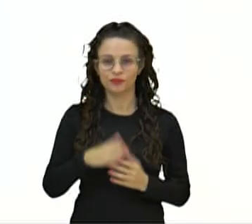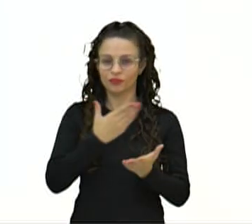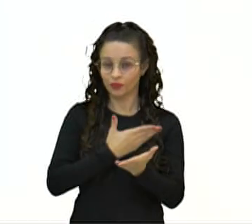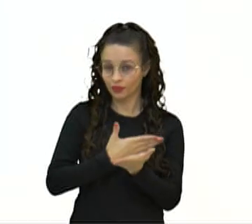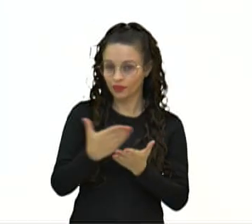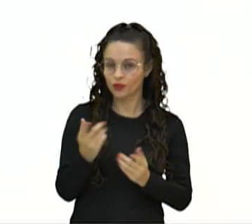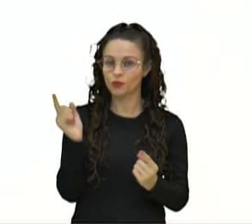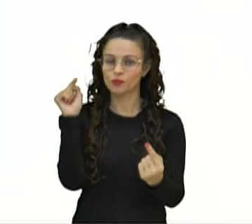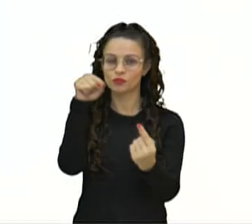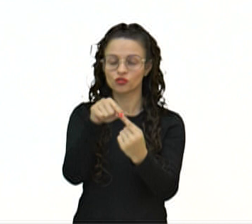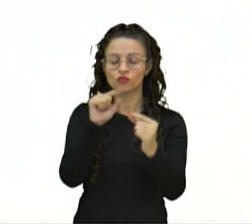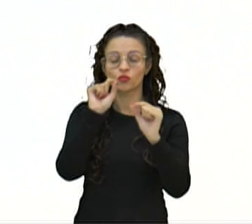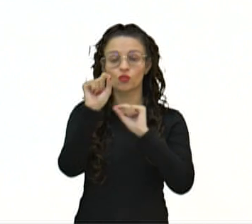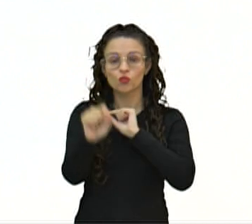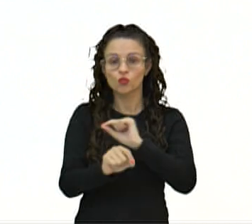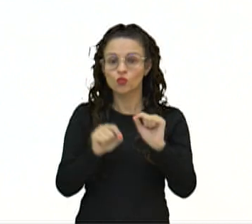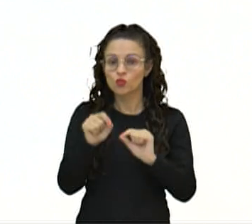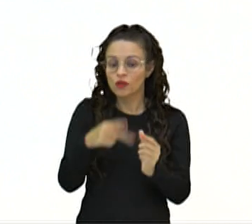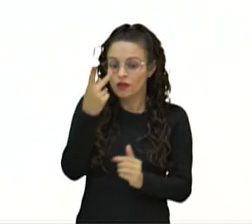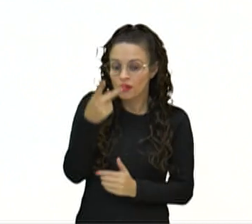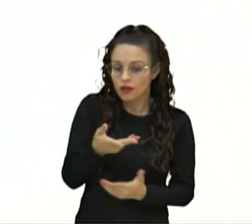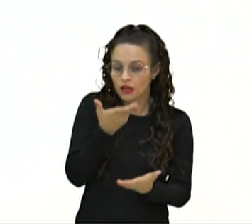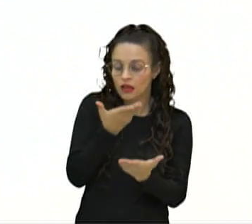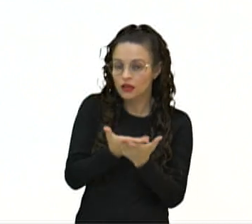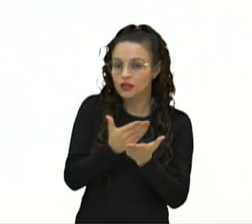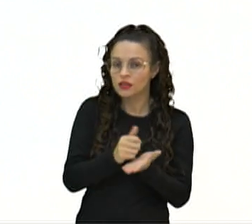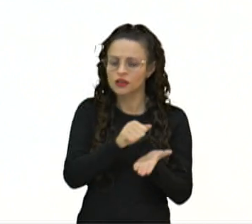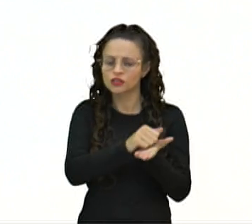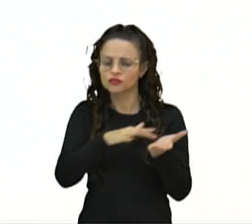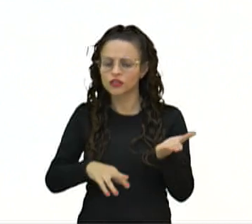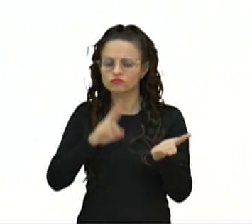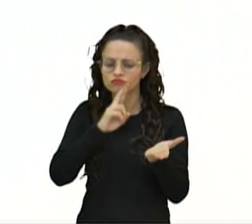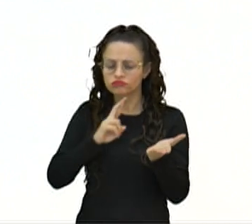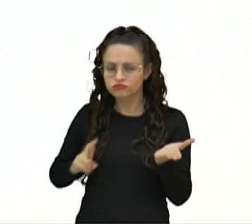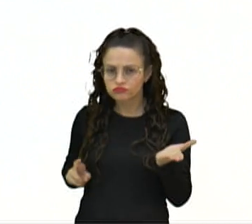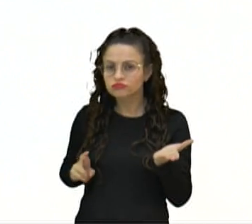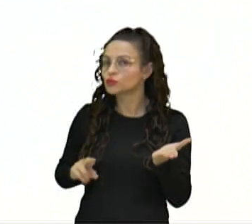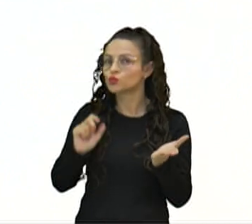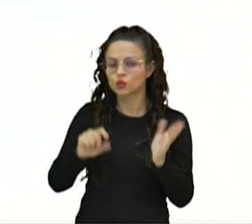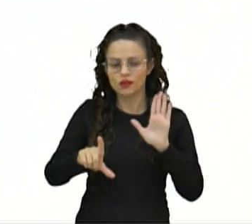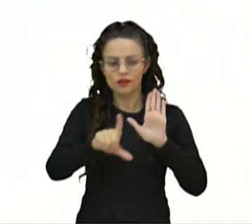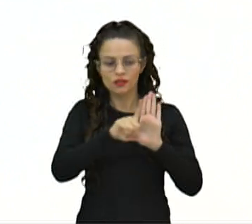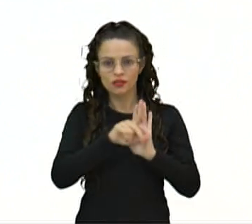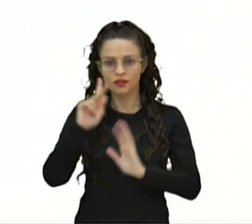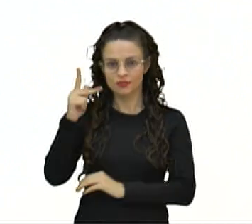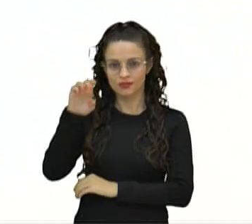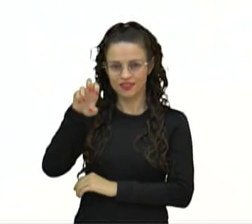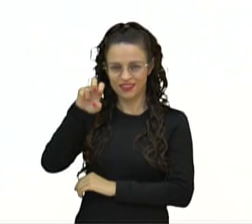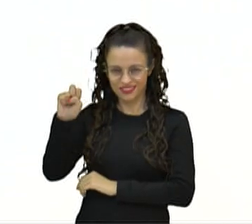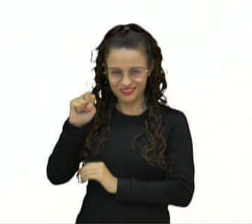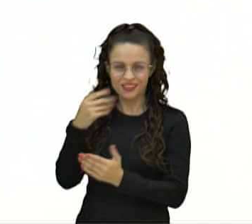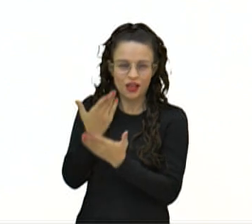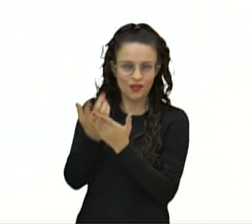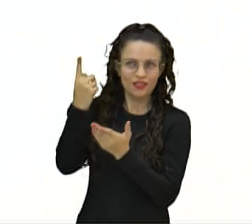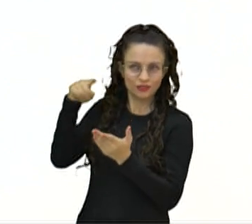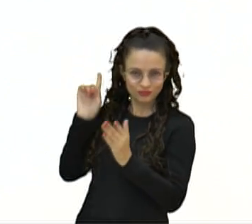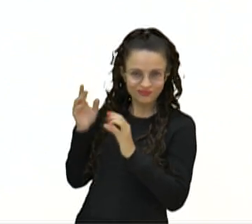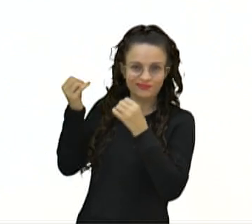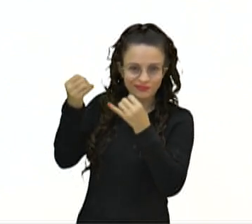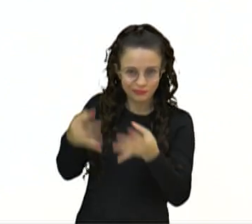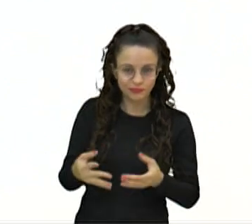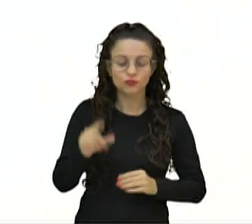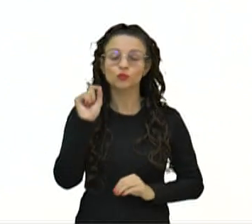de hoje é resolver exercícios da lei de Hess que nós vimos na aula anterior. Vamos relembrar um pouquinho do